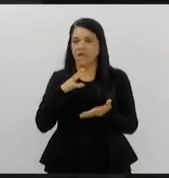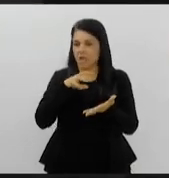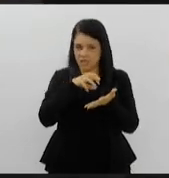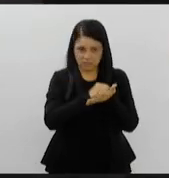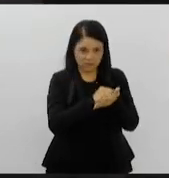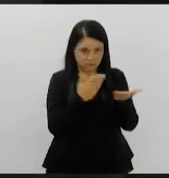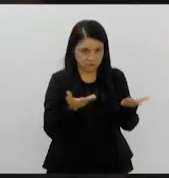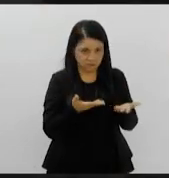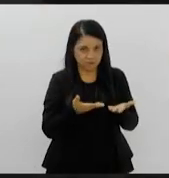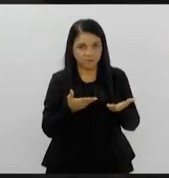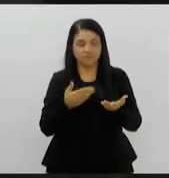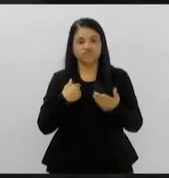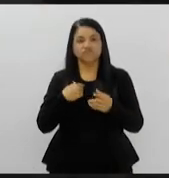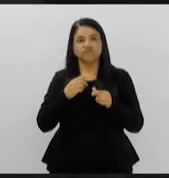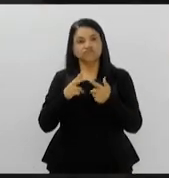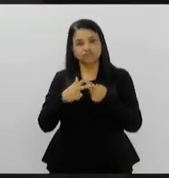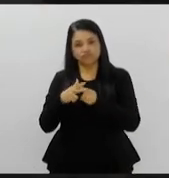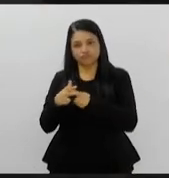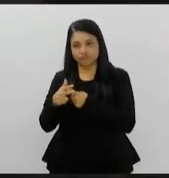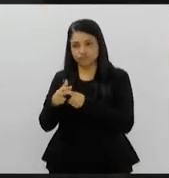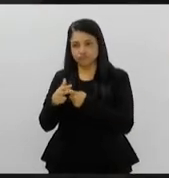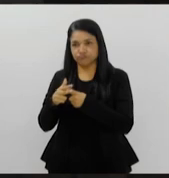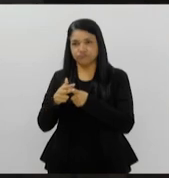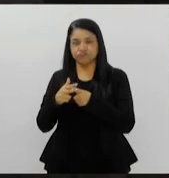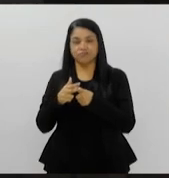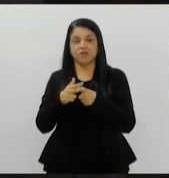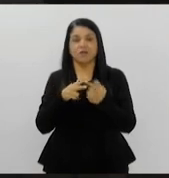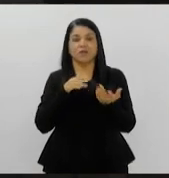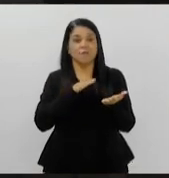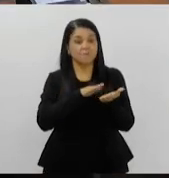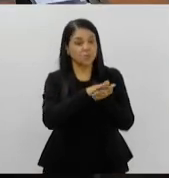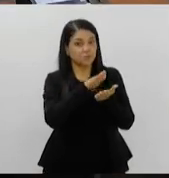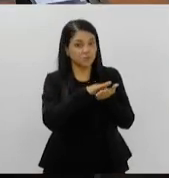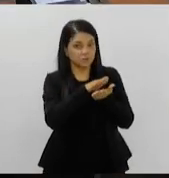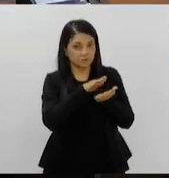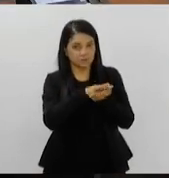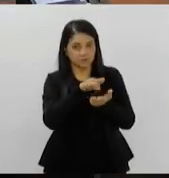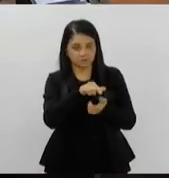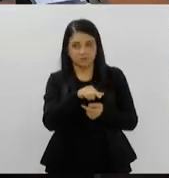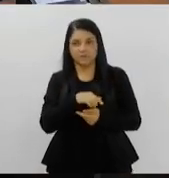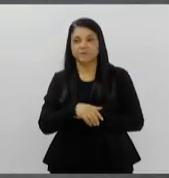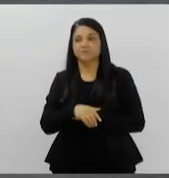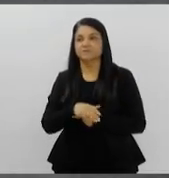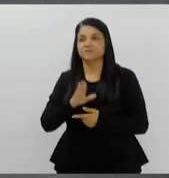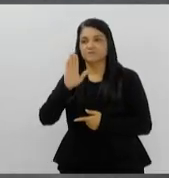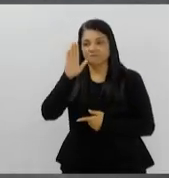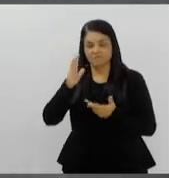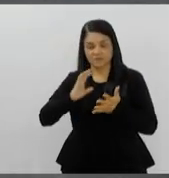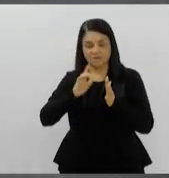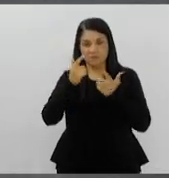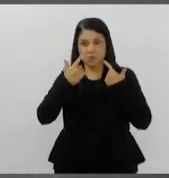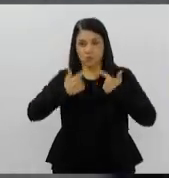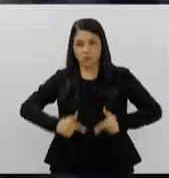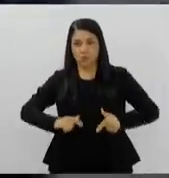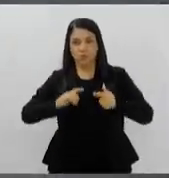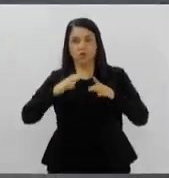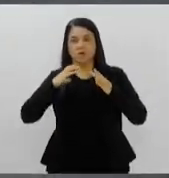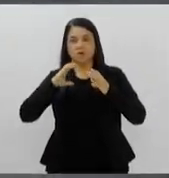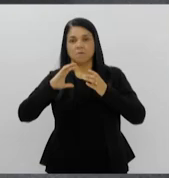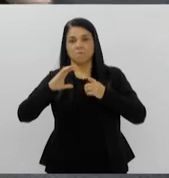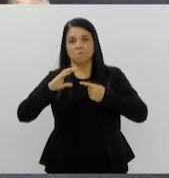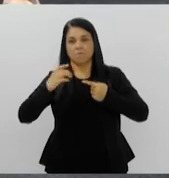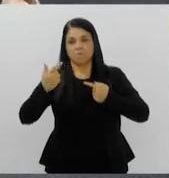e corrigindo aqui em tempo publicação. Falei promulgação. Deputado Serafini, por favor. Senhor presidente, abstenção da bancada do pessoal, reiterando mais uma